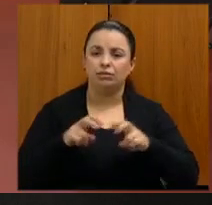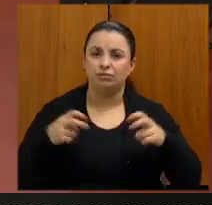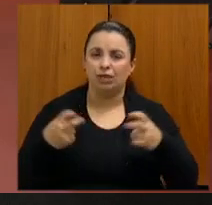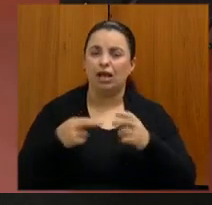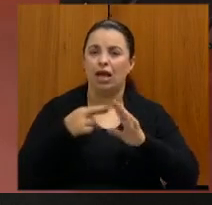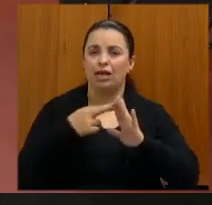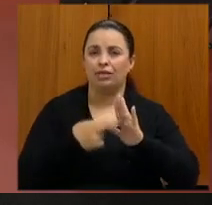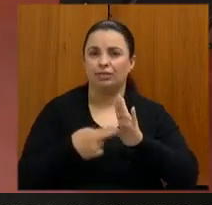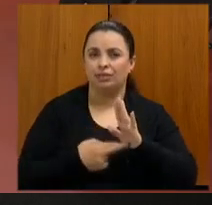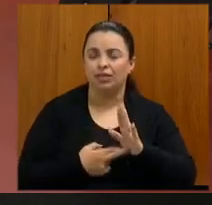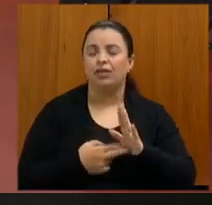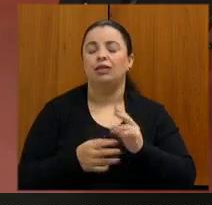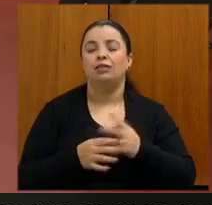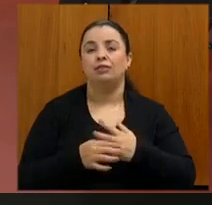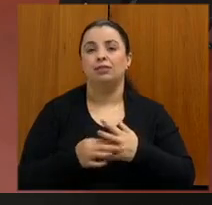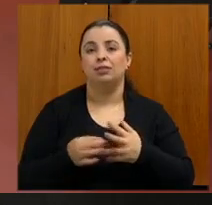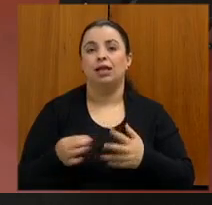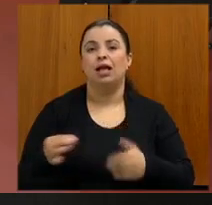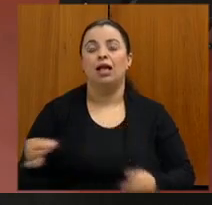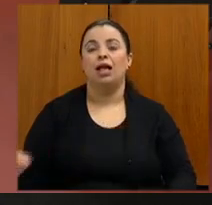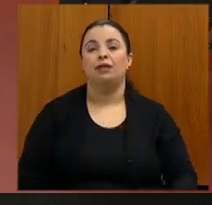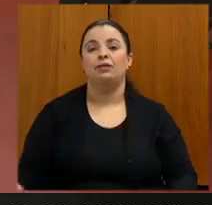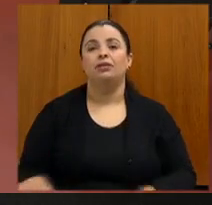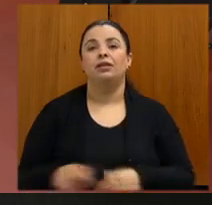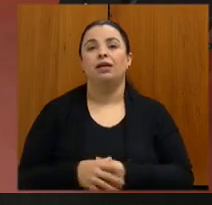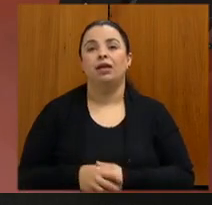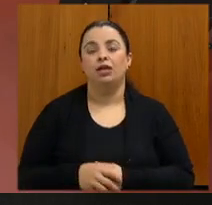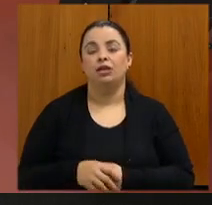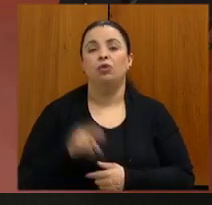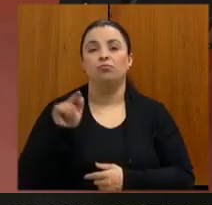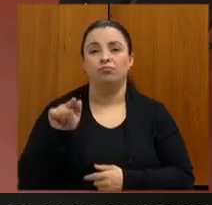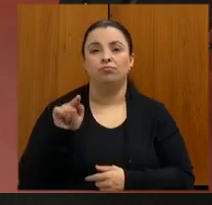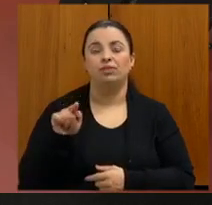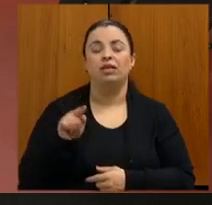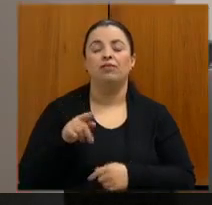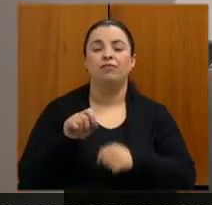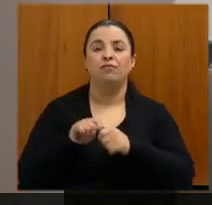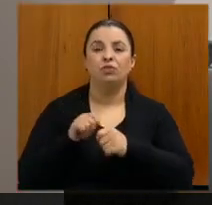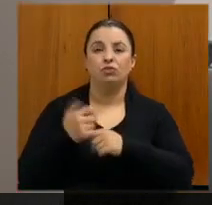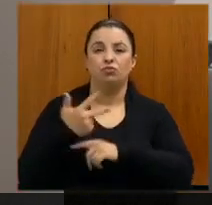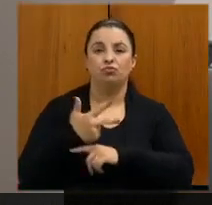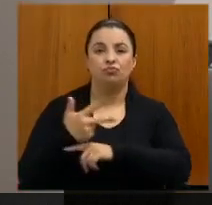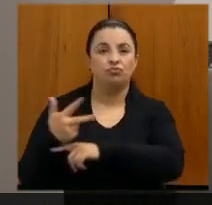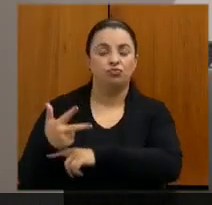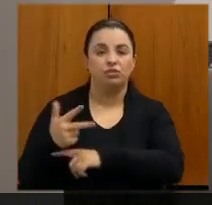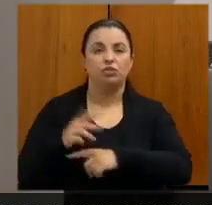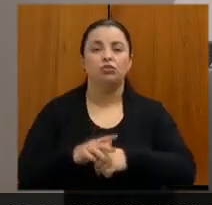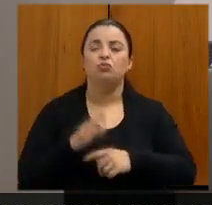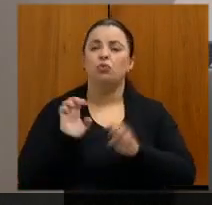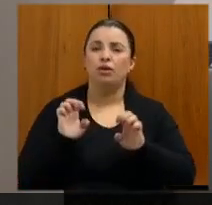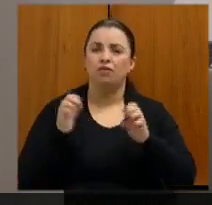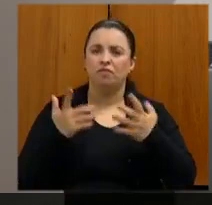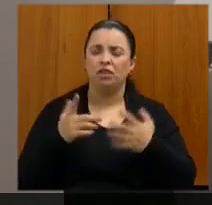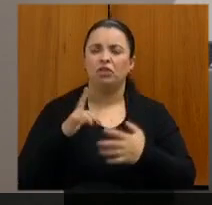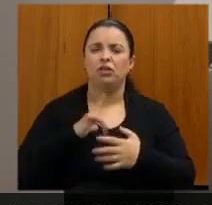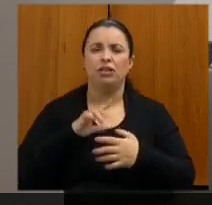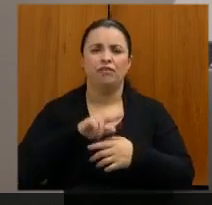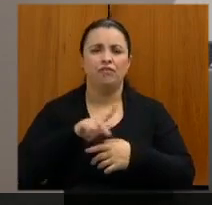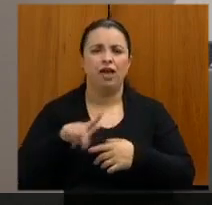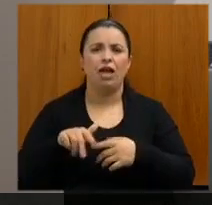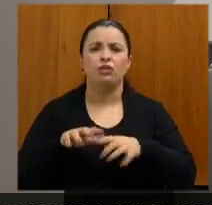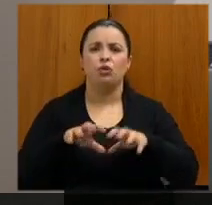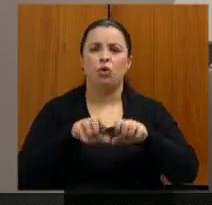gilvander ele gravou um vídeo em um evento que nós fizemos com ocupações com com